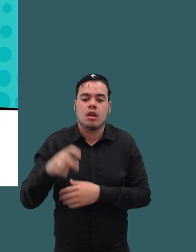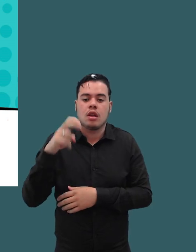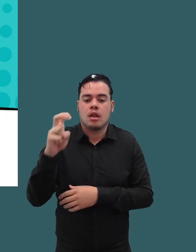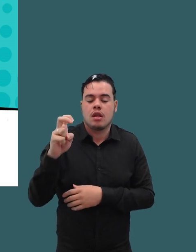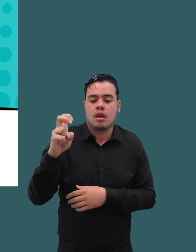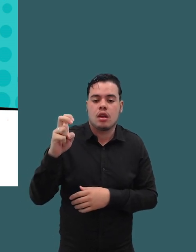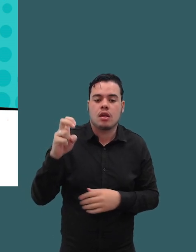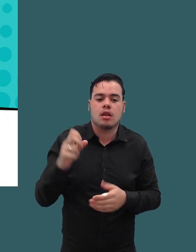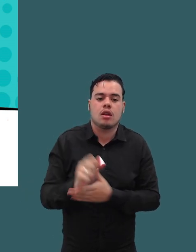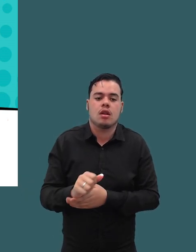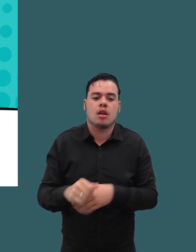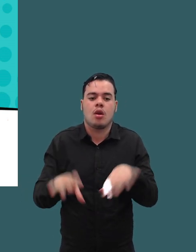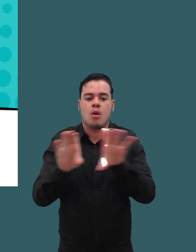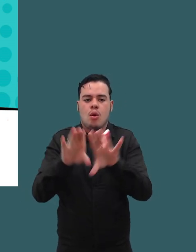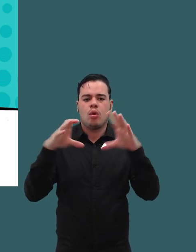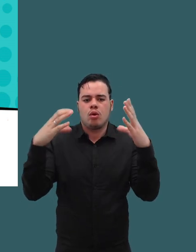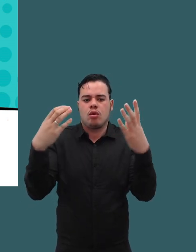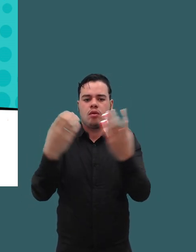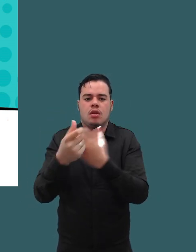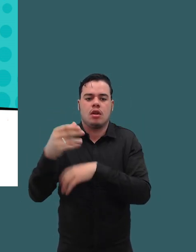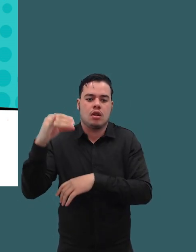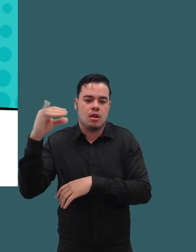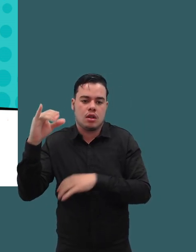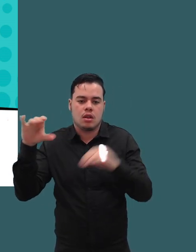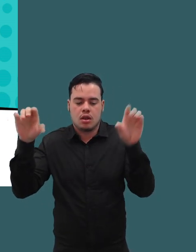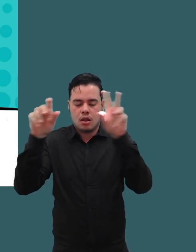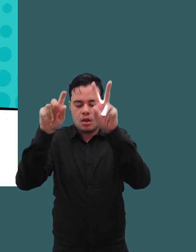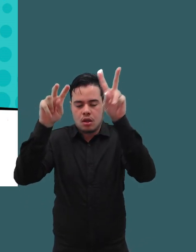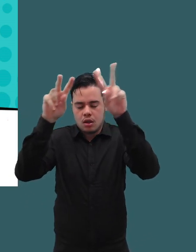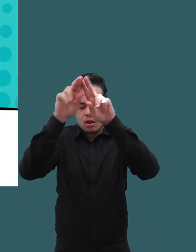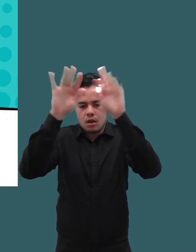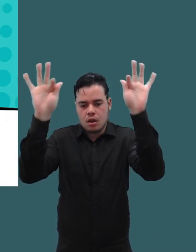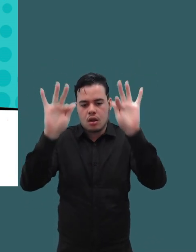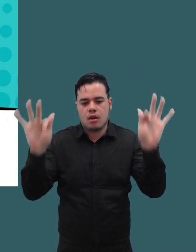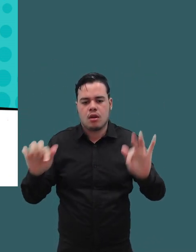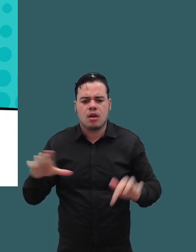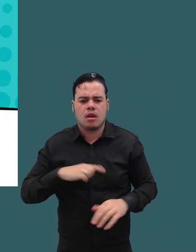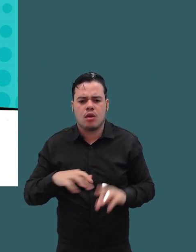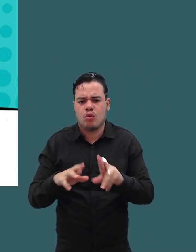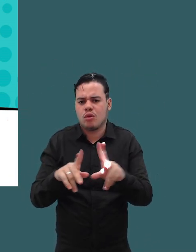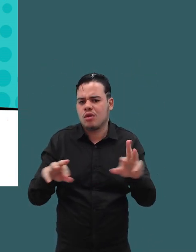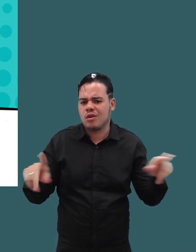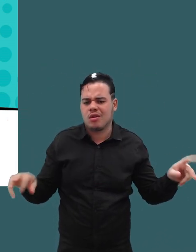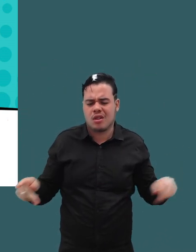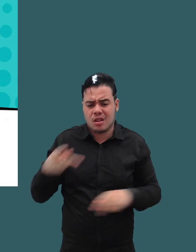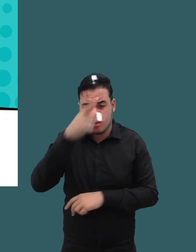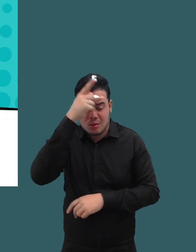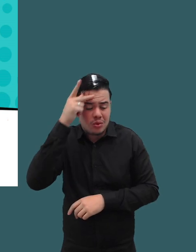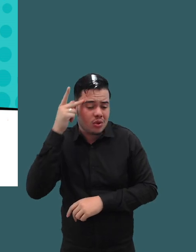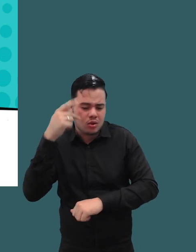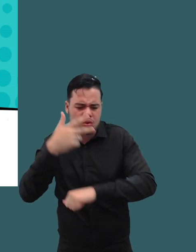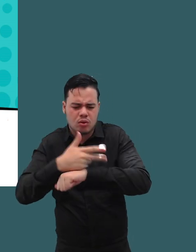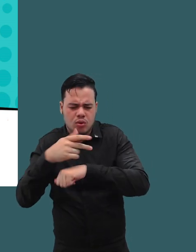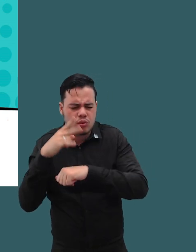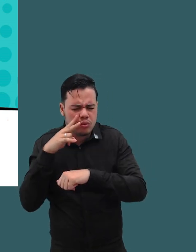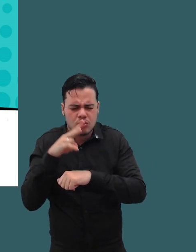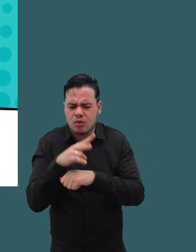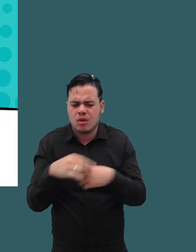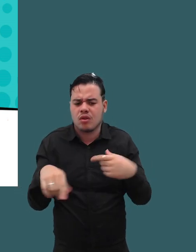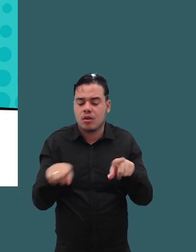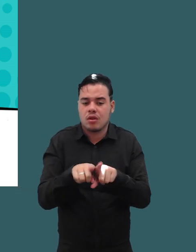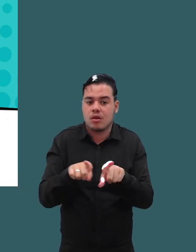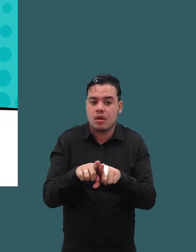Nacional de Ciência e Tecnologia. Claro que tiveram também muitas online, conferências livres online, teve muito,